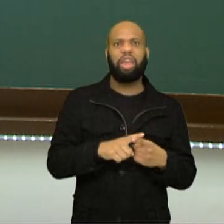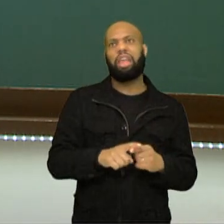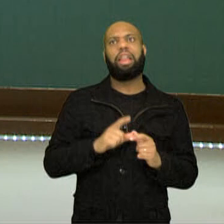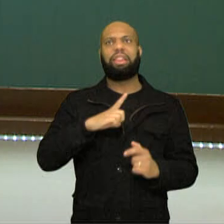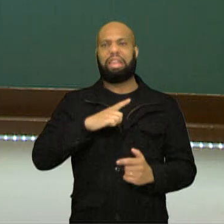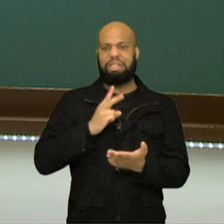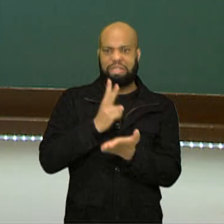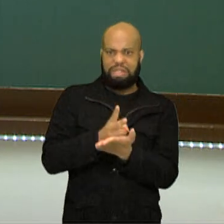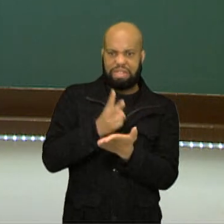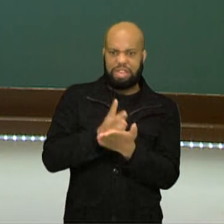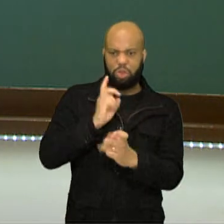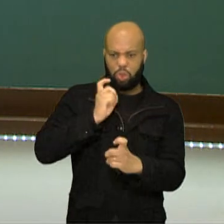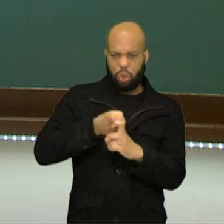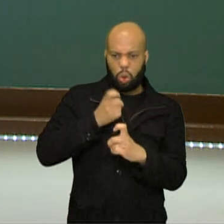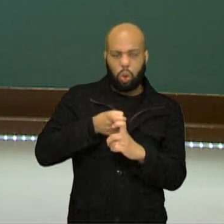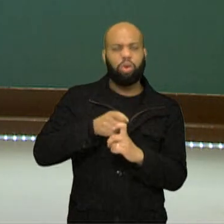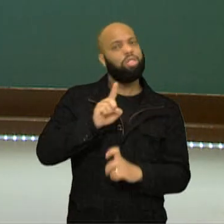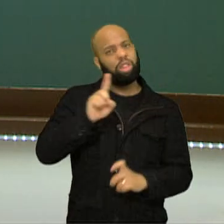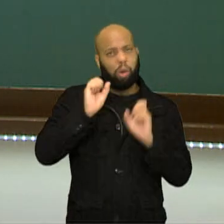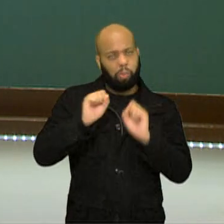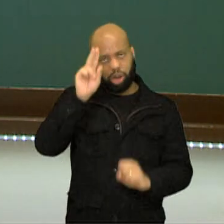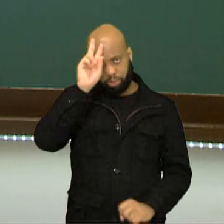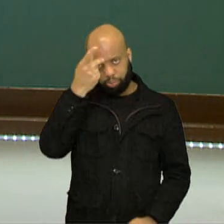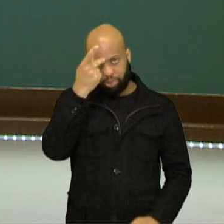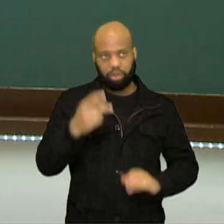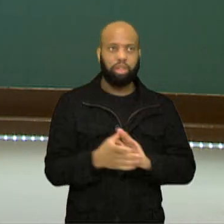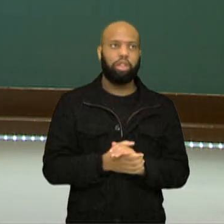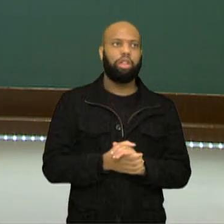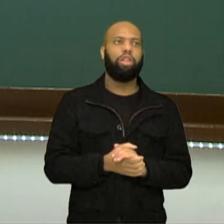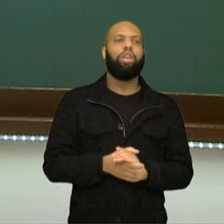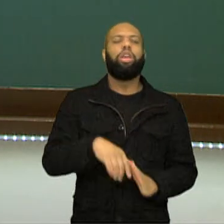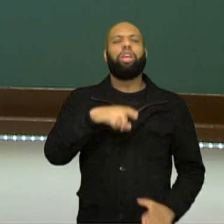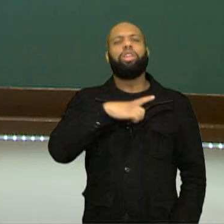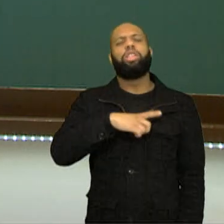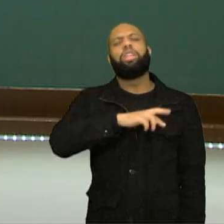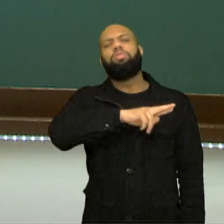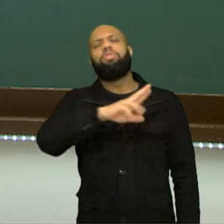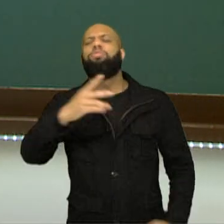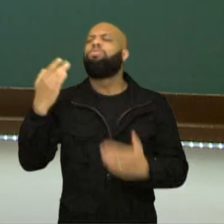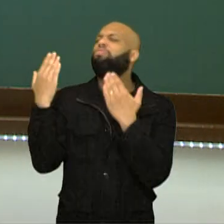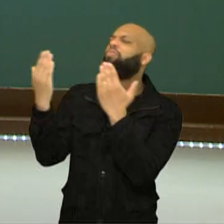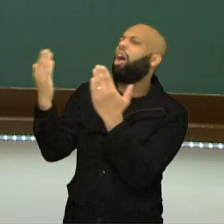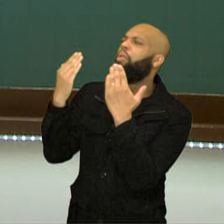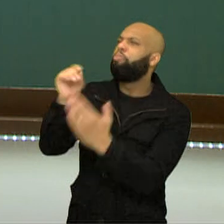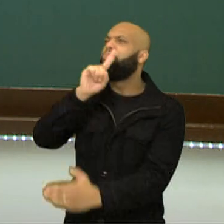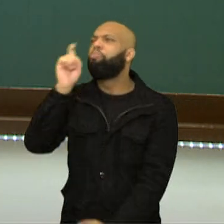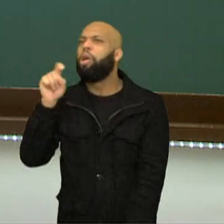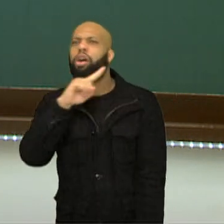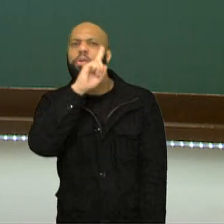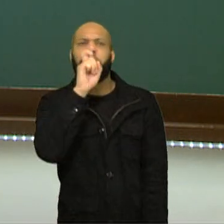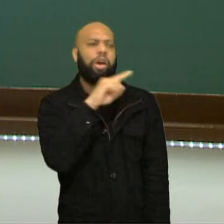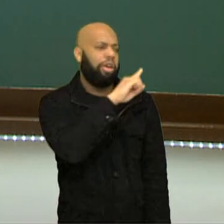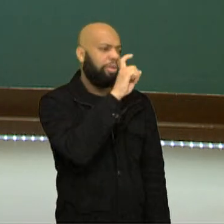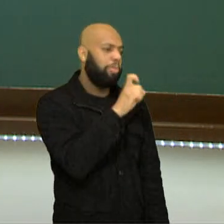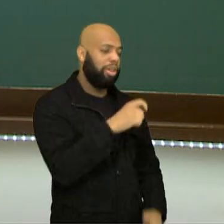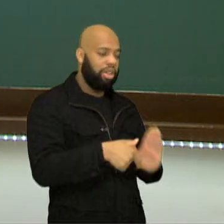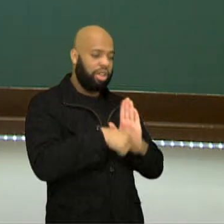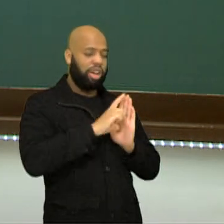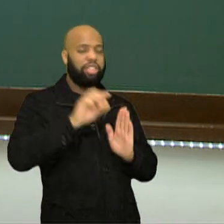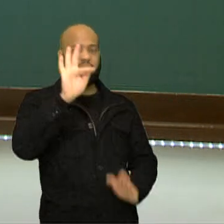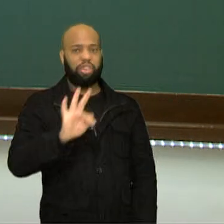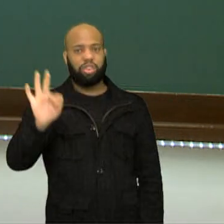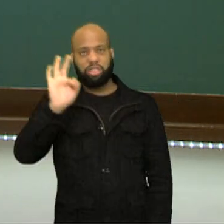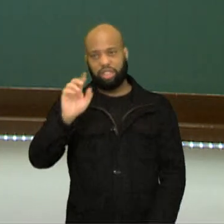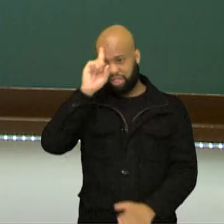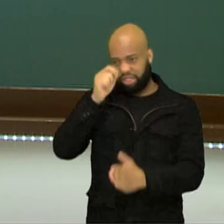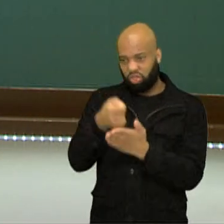neste mundo. Vamos continuar nossa leitura. Tive tantas dúvidas que antes da faculdade optei por